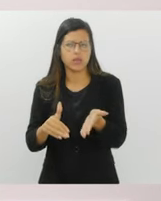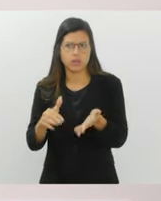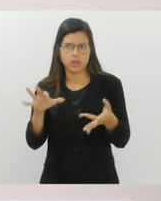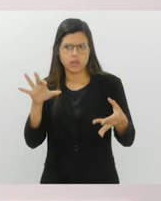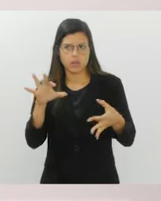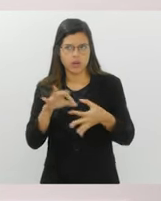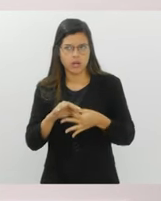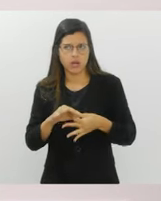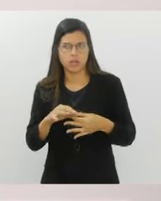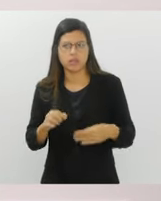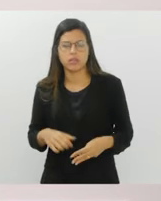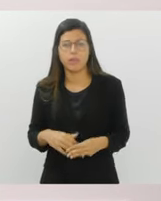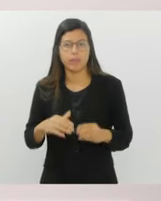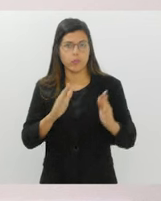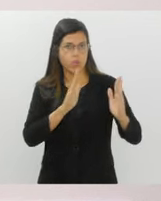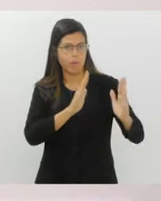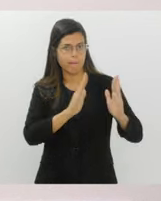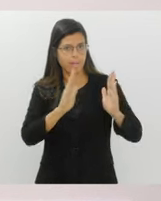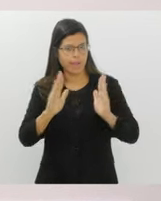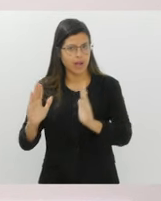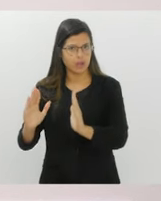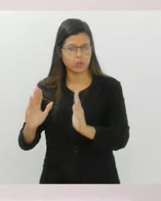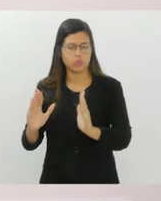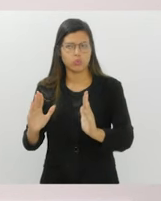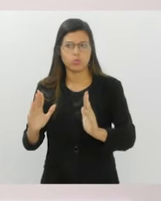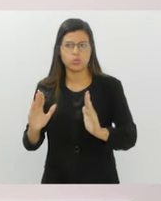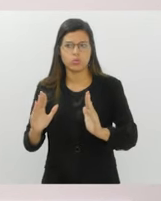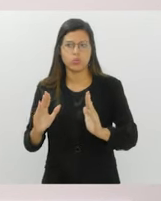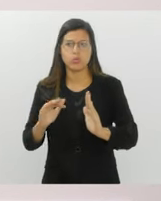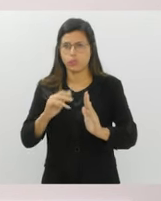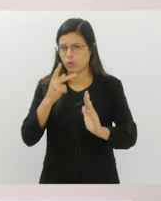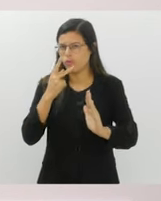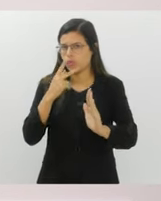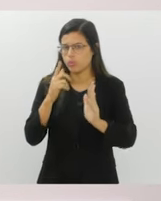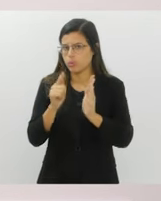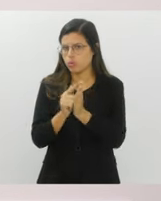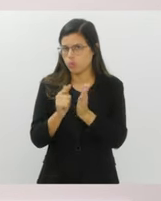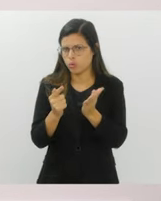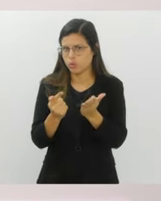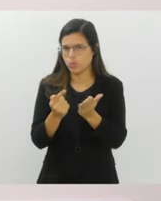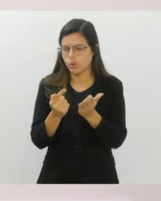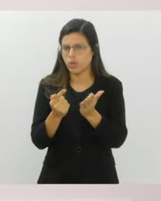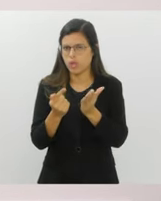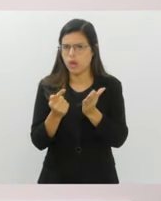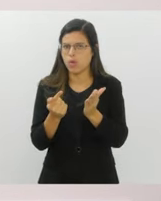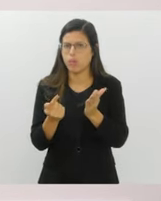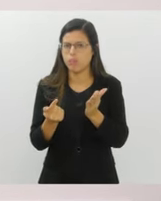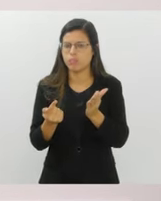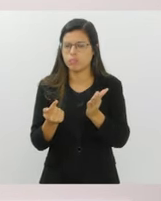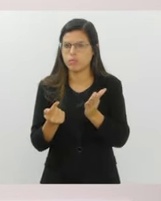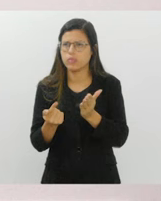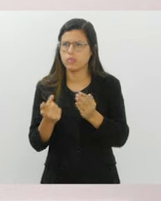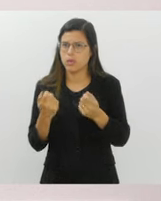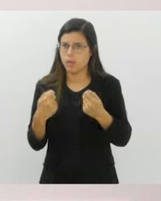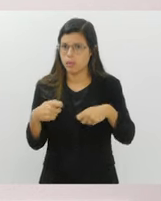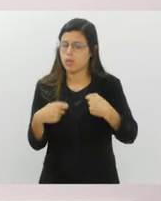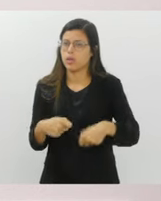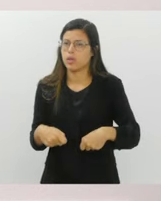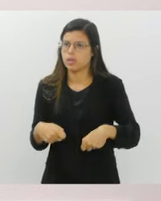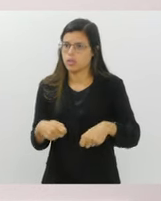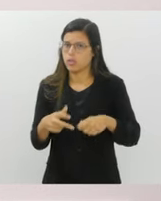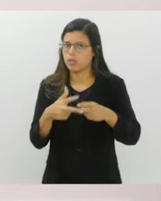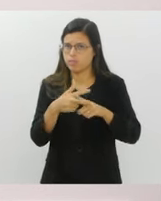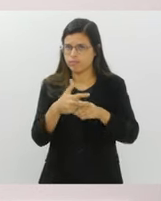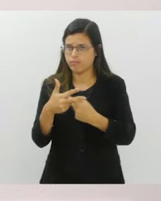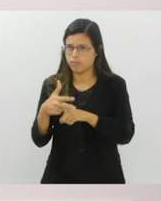Os prazos, né, como o senhor disse, foram ditos na reportagem, precisam ser revistos, né? Porque a gente